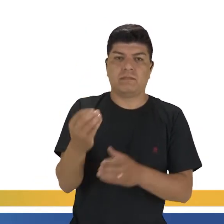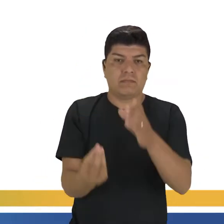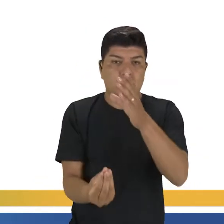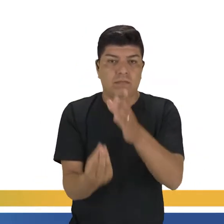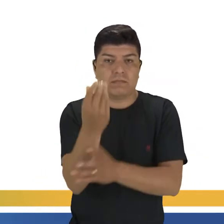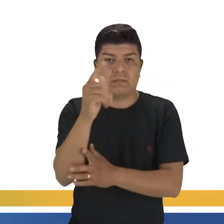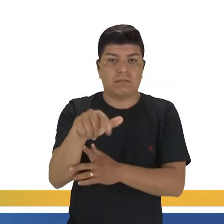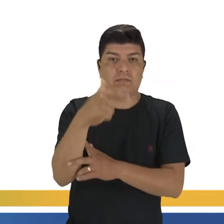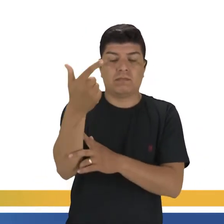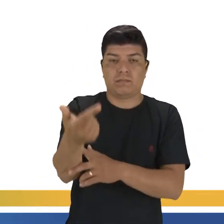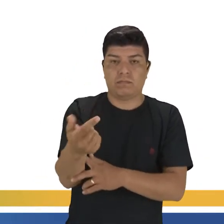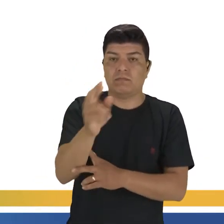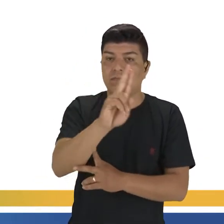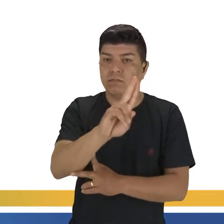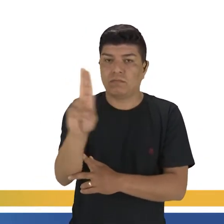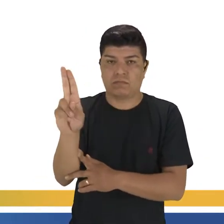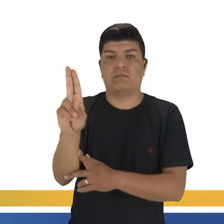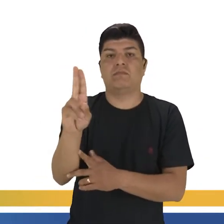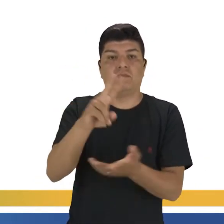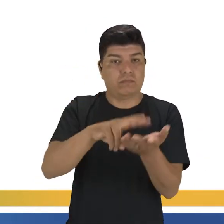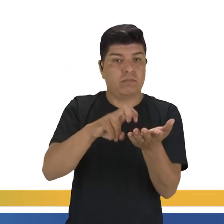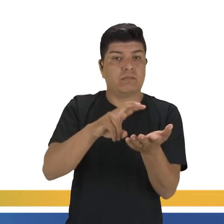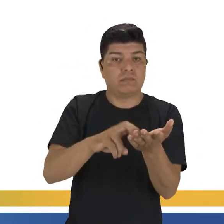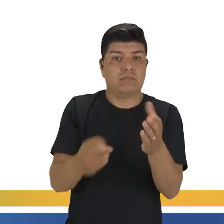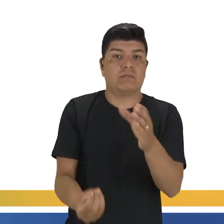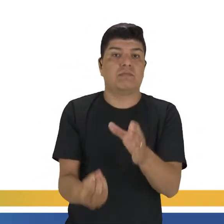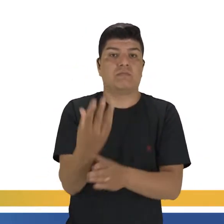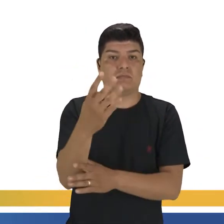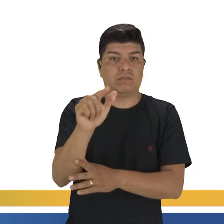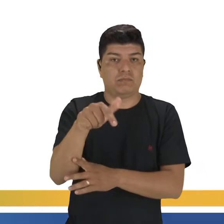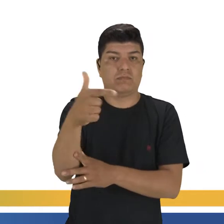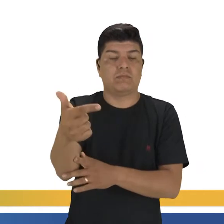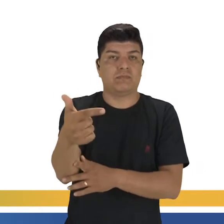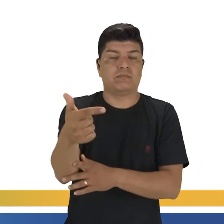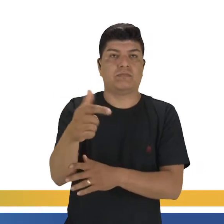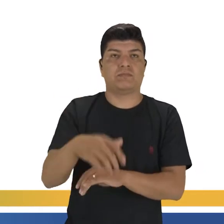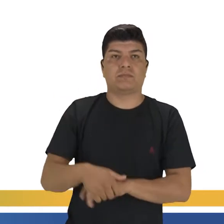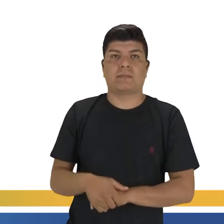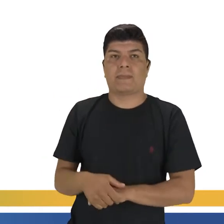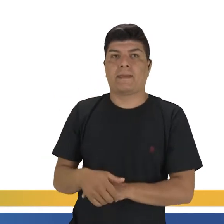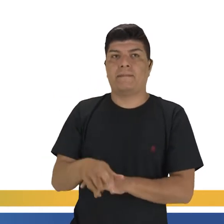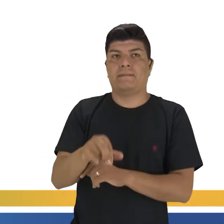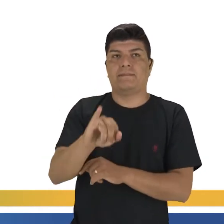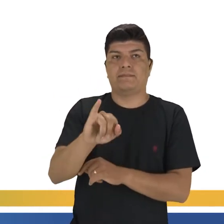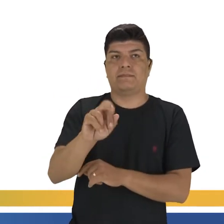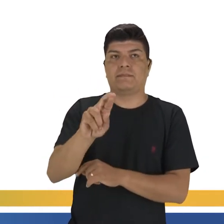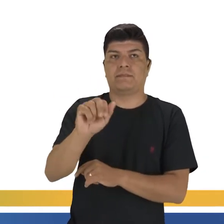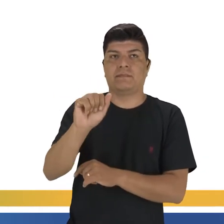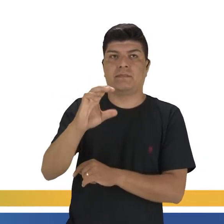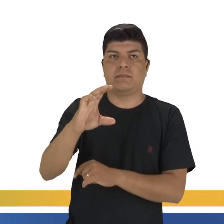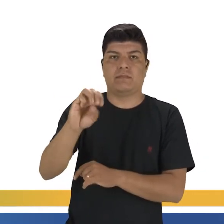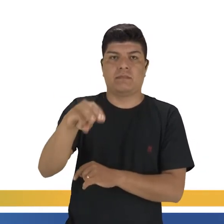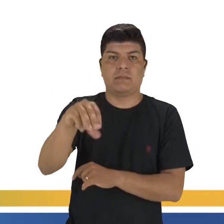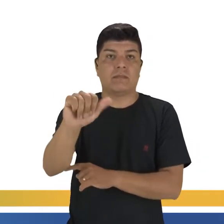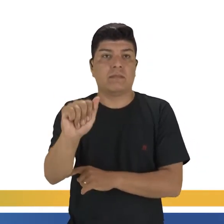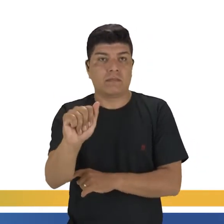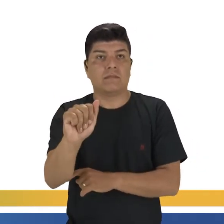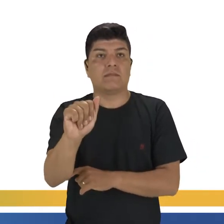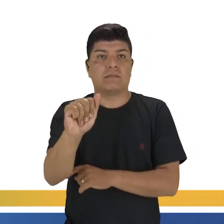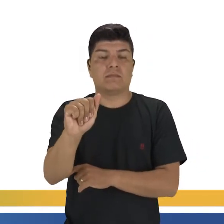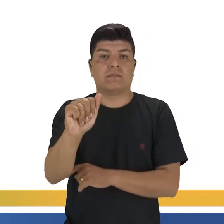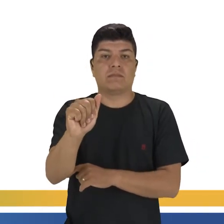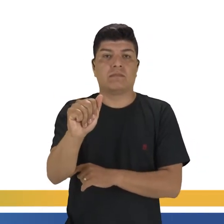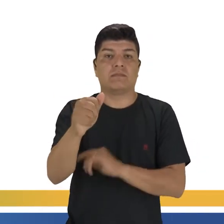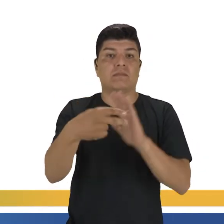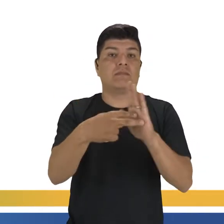nome, um outro vocabulário, tá? Um outro vocábulo, perdão. Então, Iracema é trabalhado o